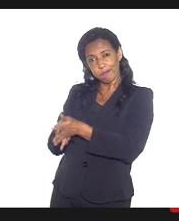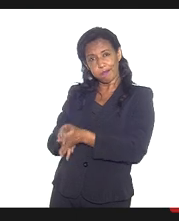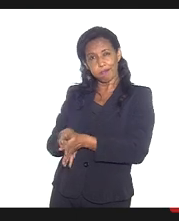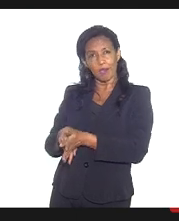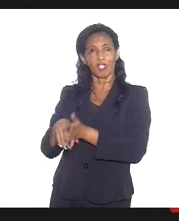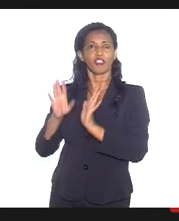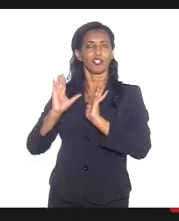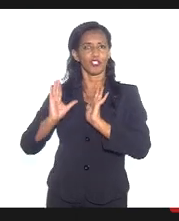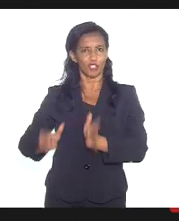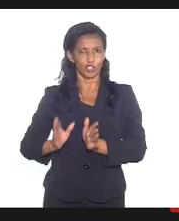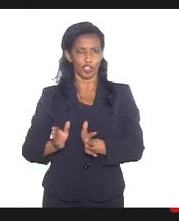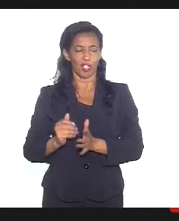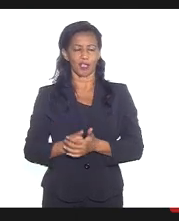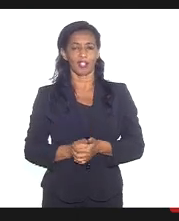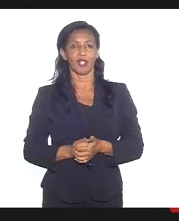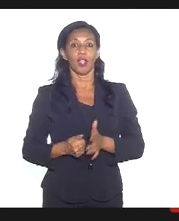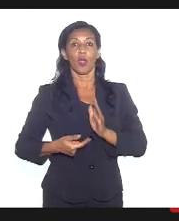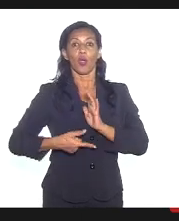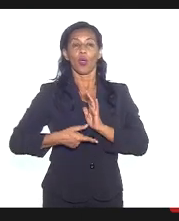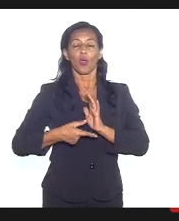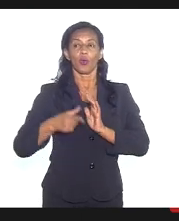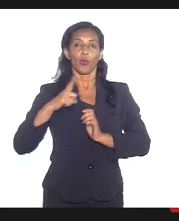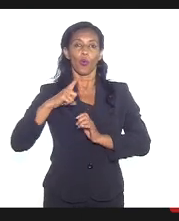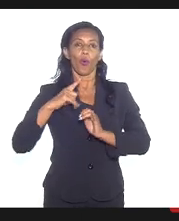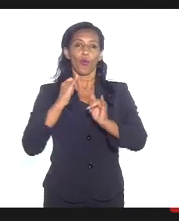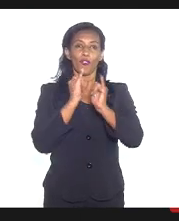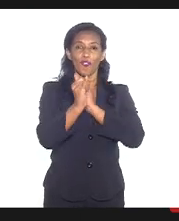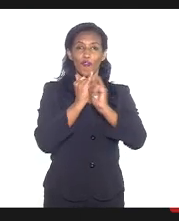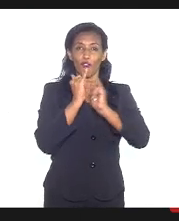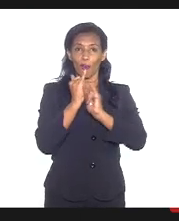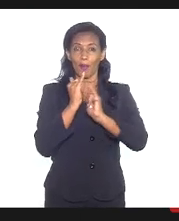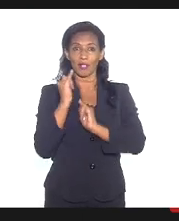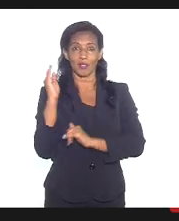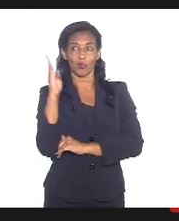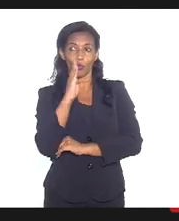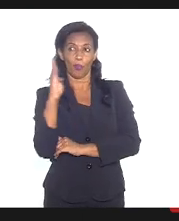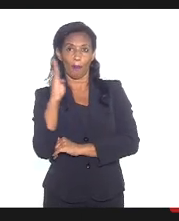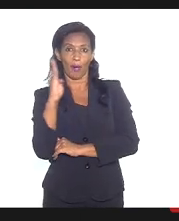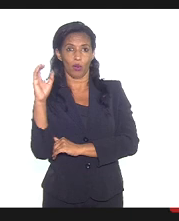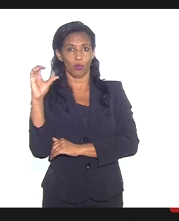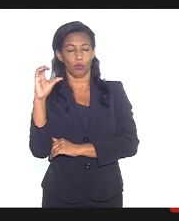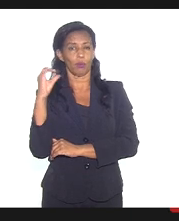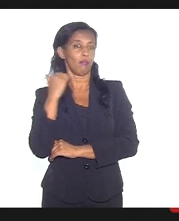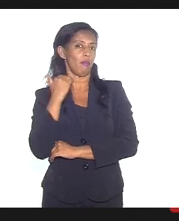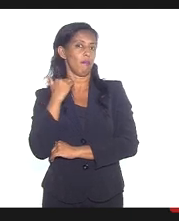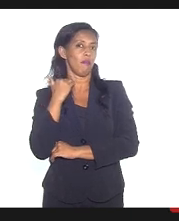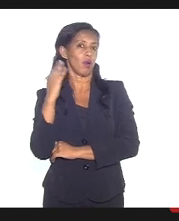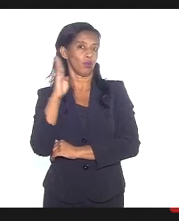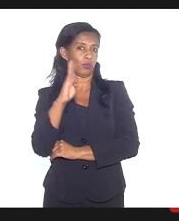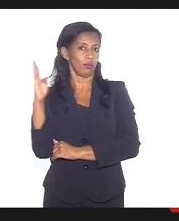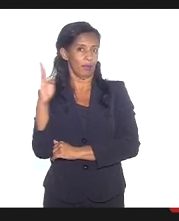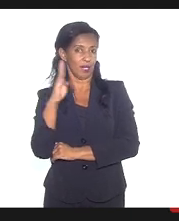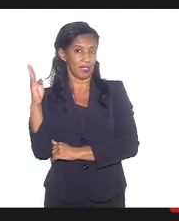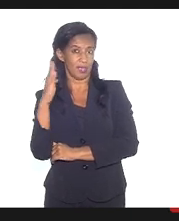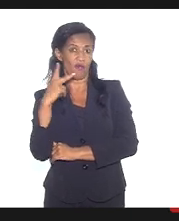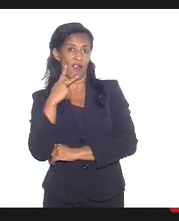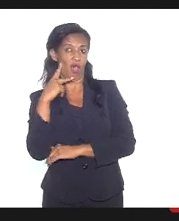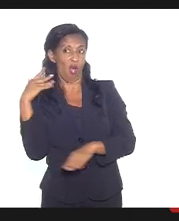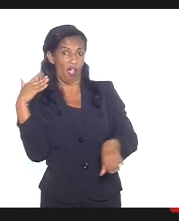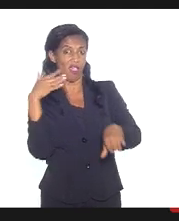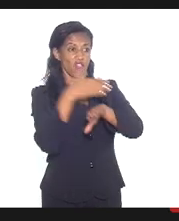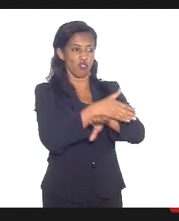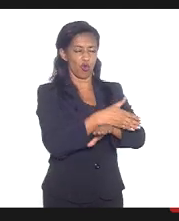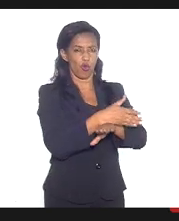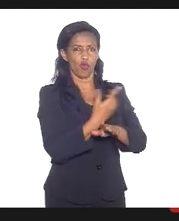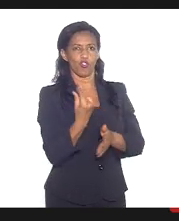previamente, tá? Com a informação que veio do Banco do Brasil, do Cipetro, o sistema de arrecadação bate ele, ó, entrou no caixa,